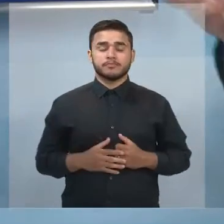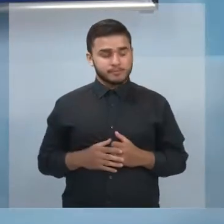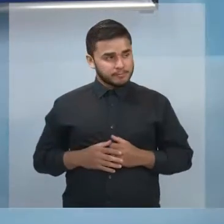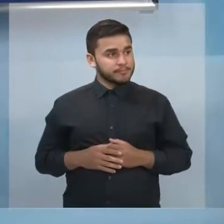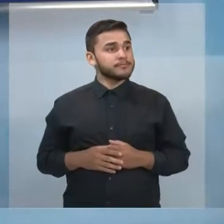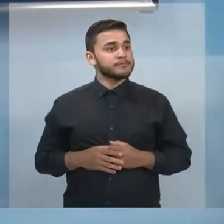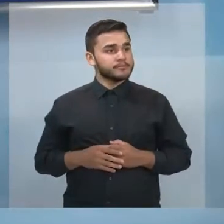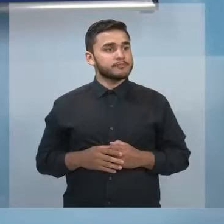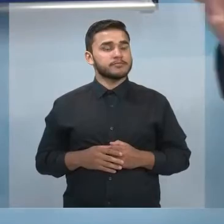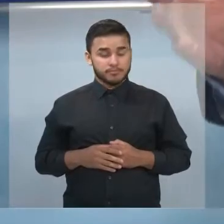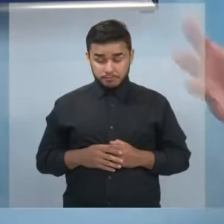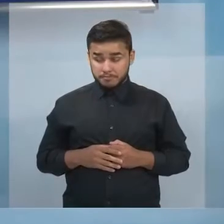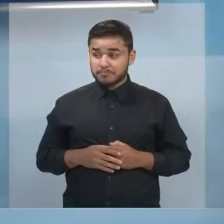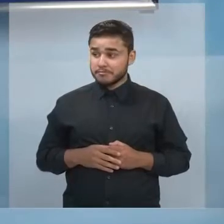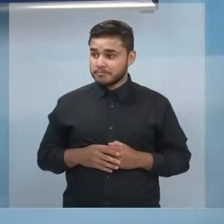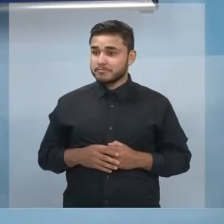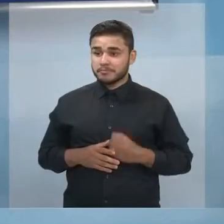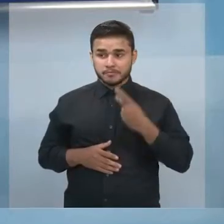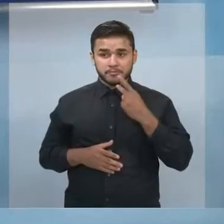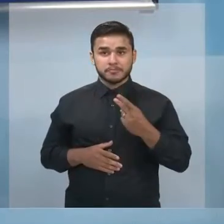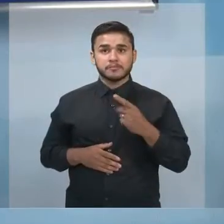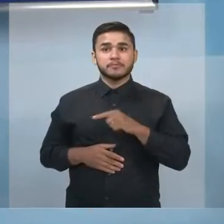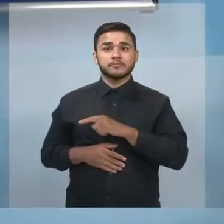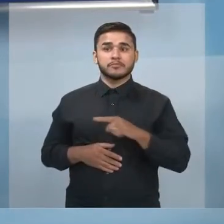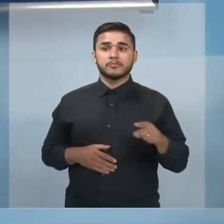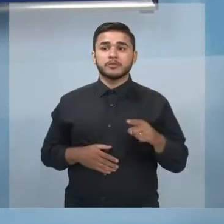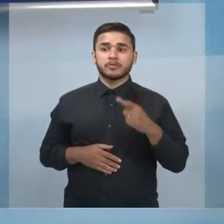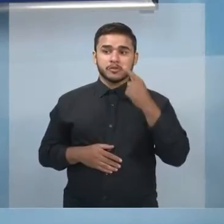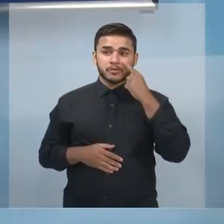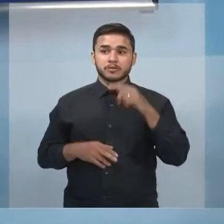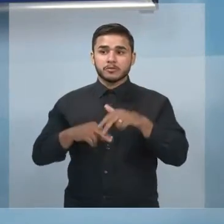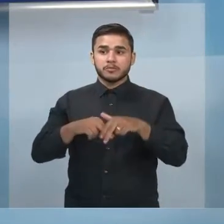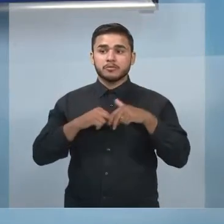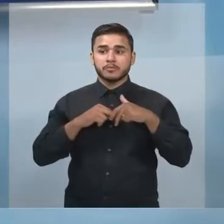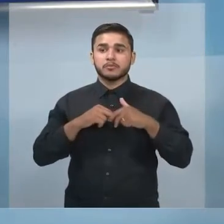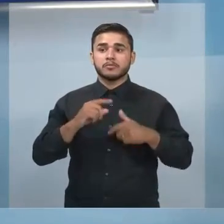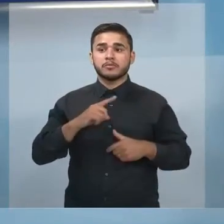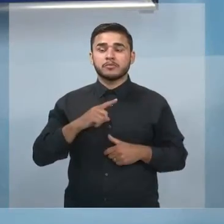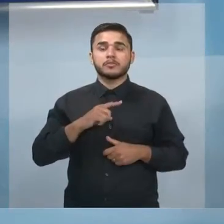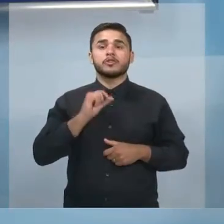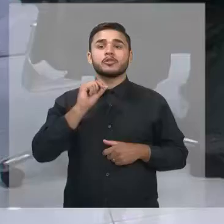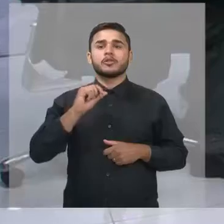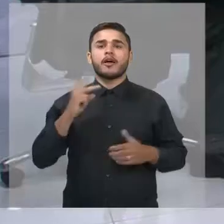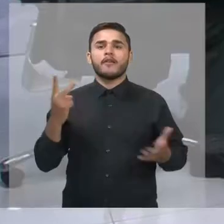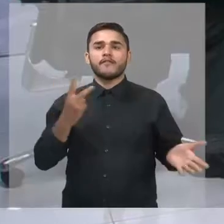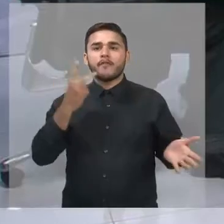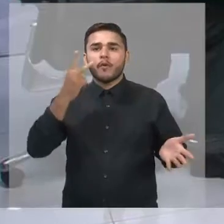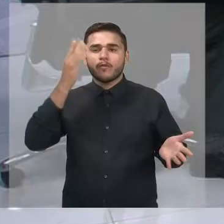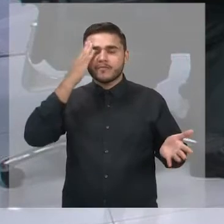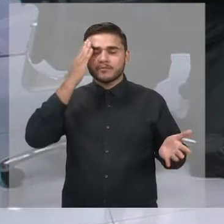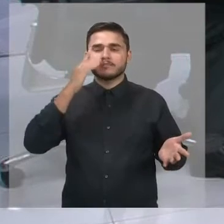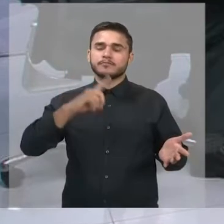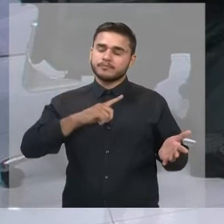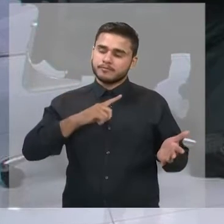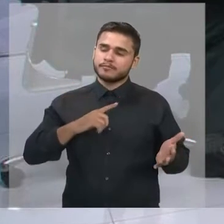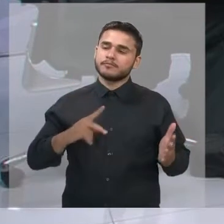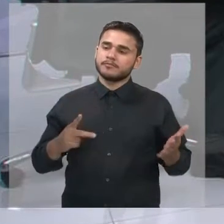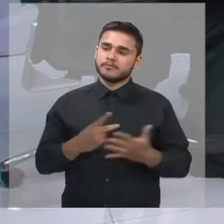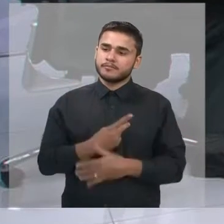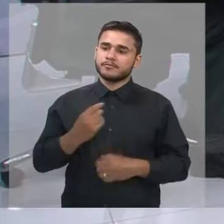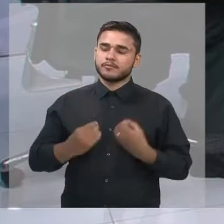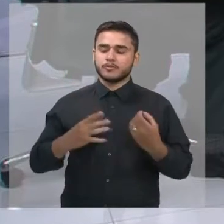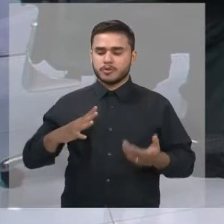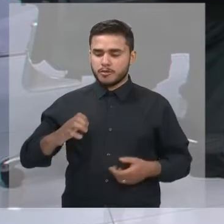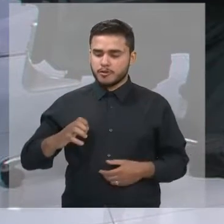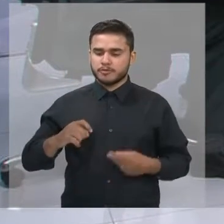Falávamos aqui sobre exatamente isso, essa corrupção dos valores, da